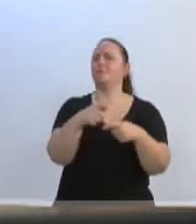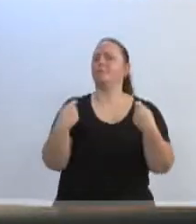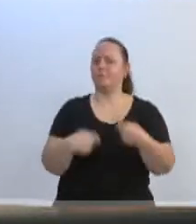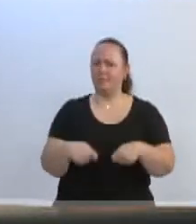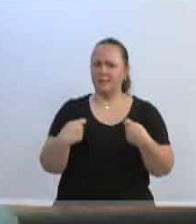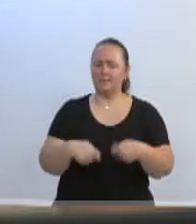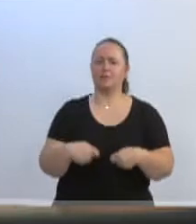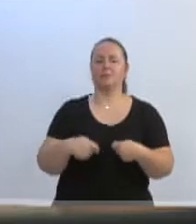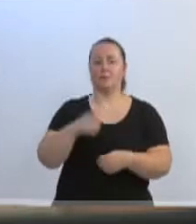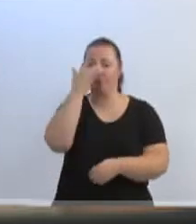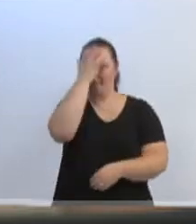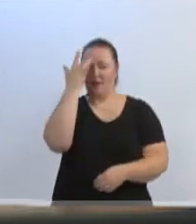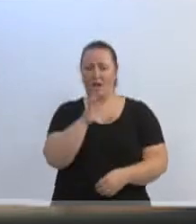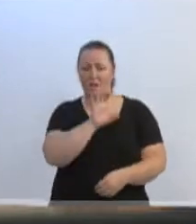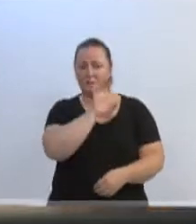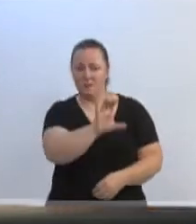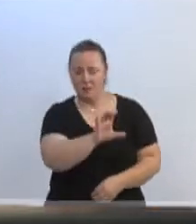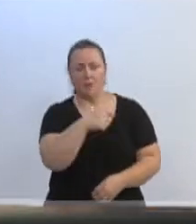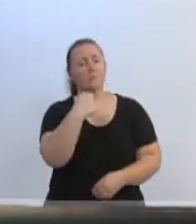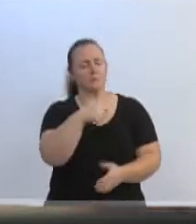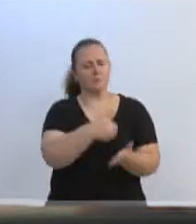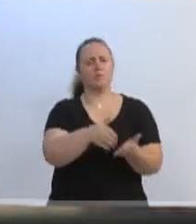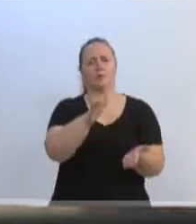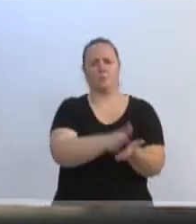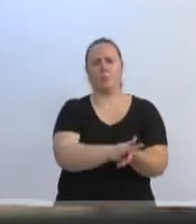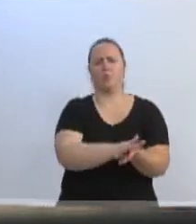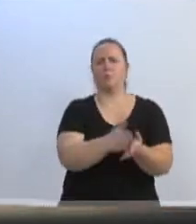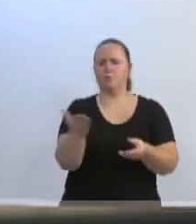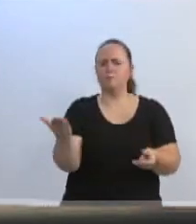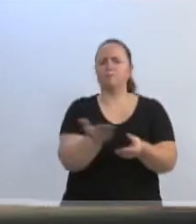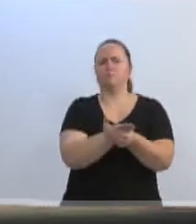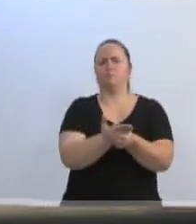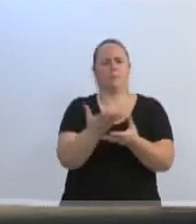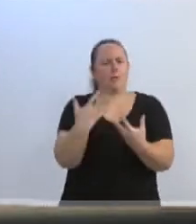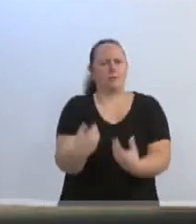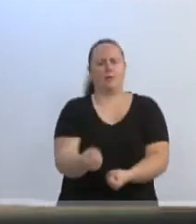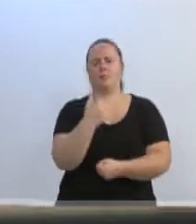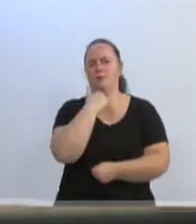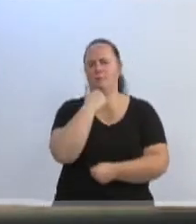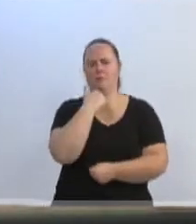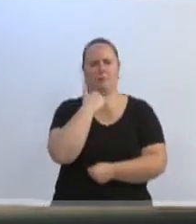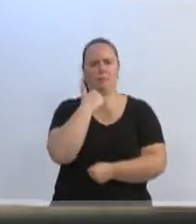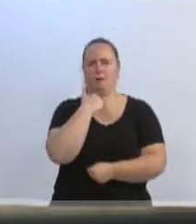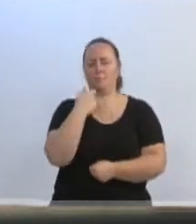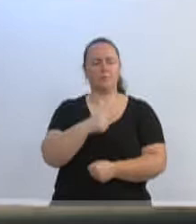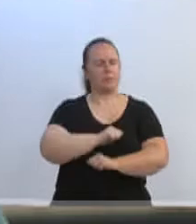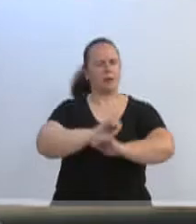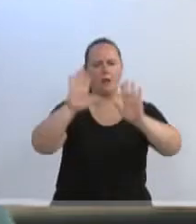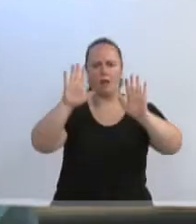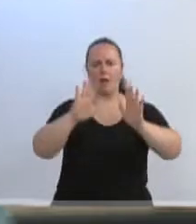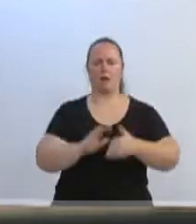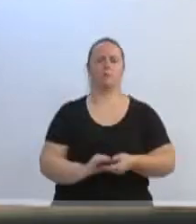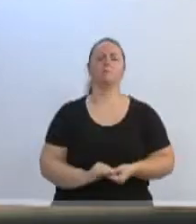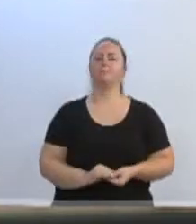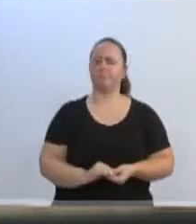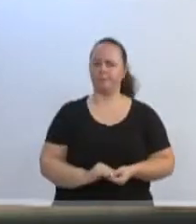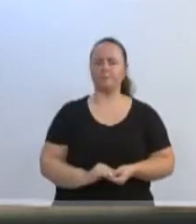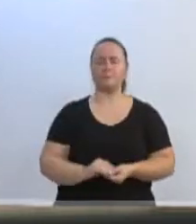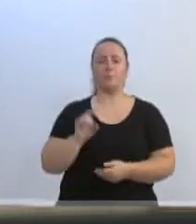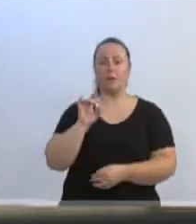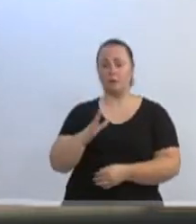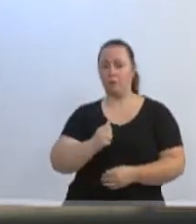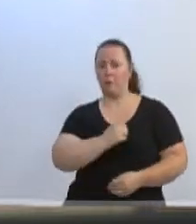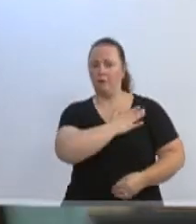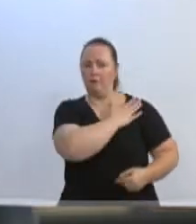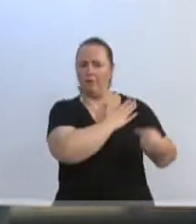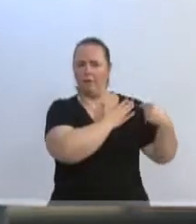atos como esse terem sim, responderem em processo, porque isso é inadmissível. A gente tem que ter isso muito claro. Não é apenas o poder público